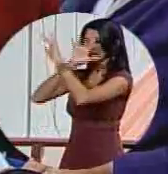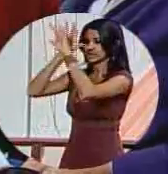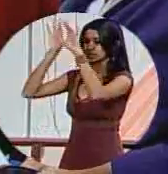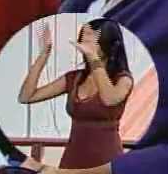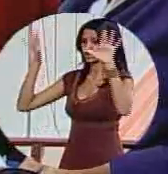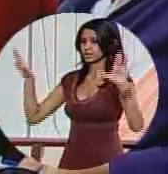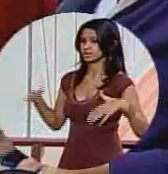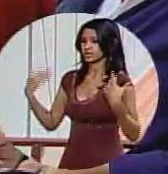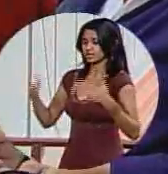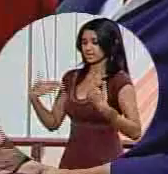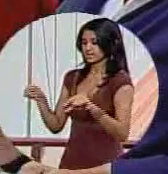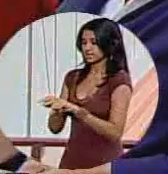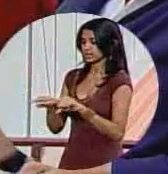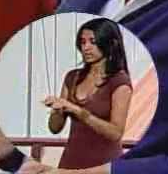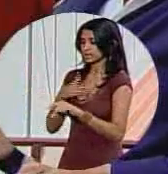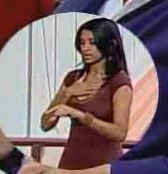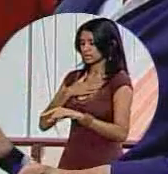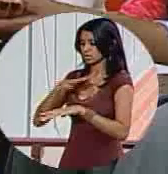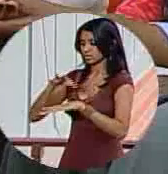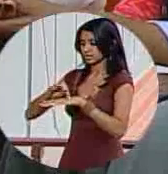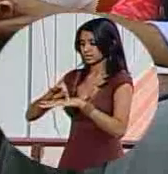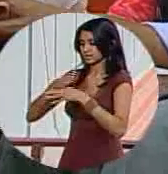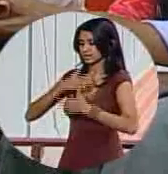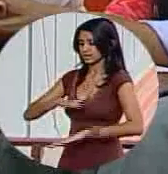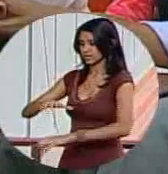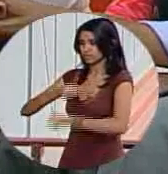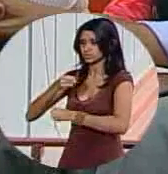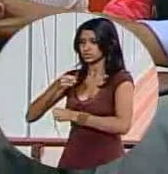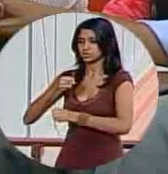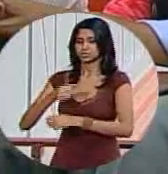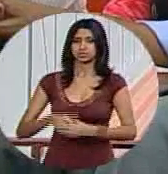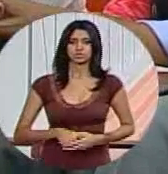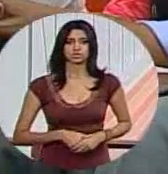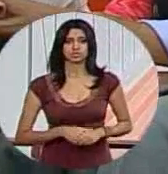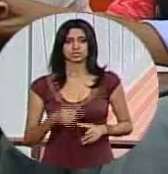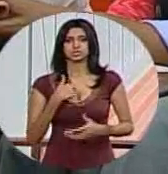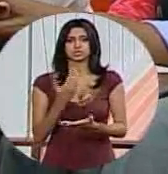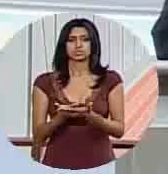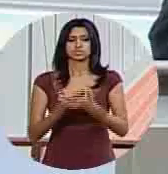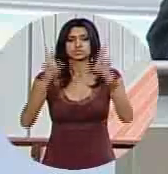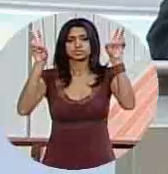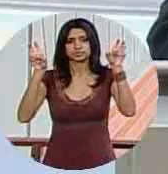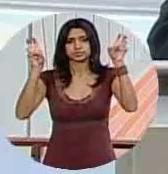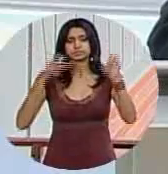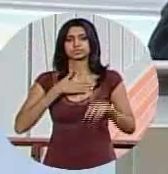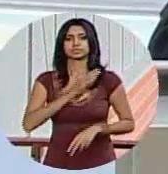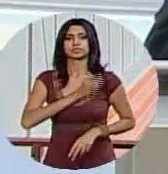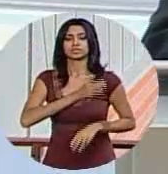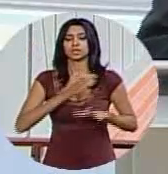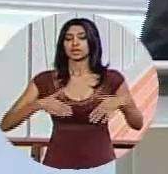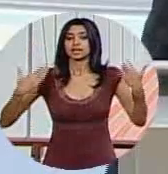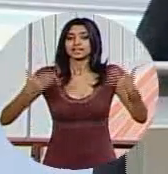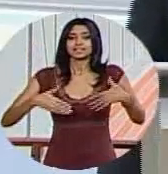a minha glória, também a minha carne repousará segura. Eu estou nessa parte aqui, portanto está alegre o meu